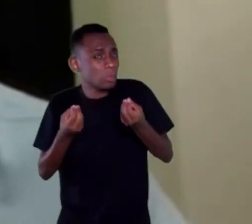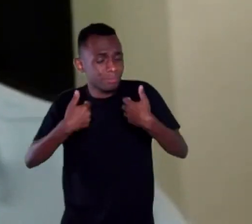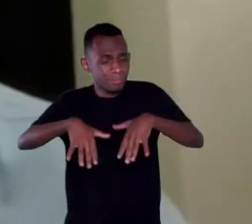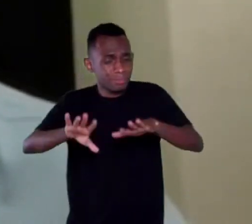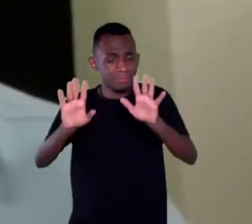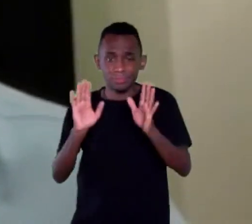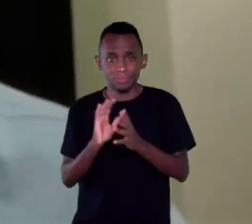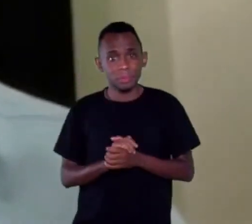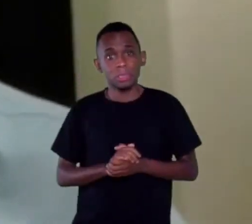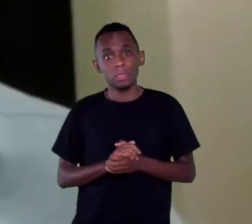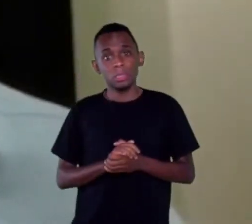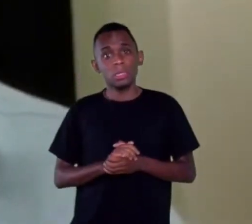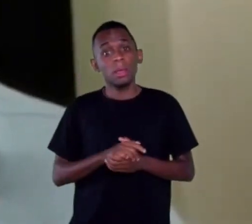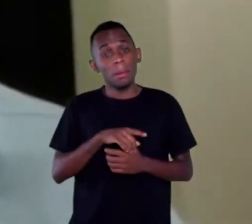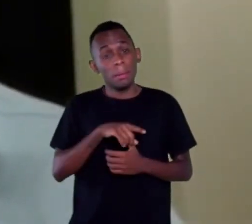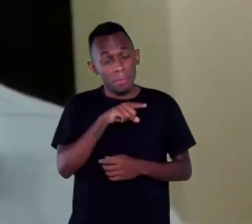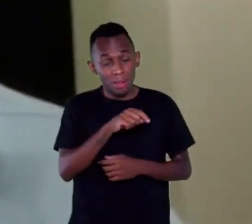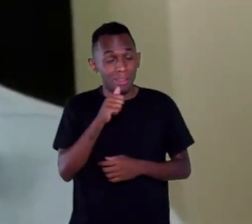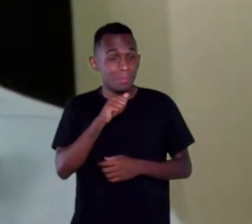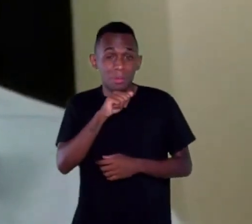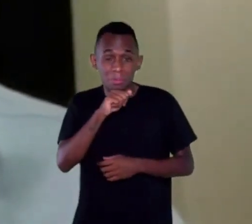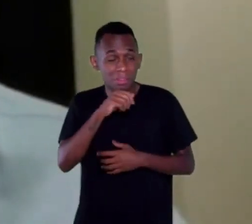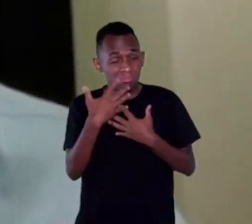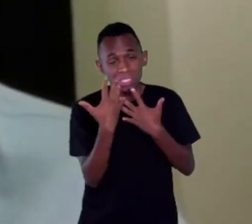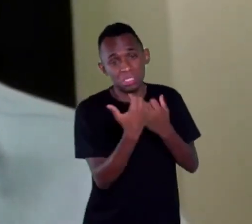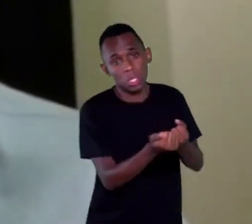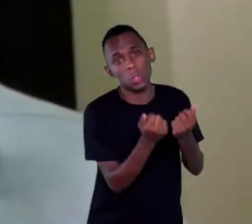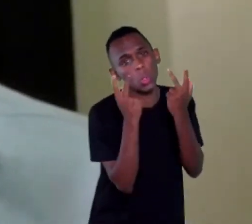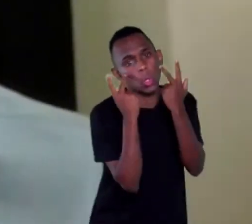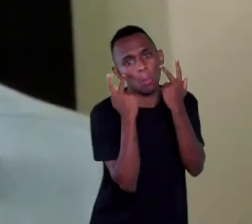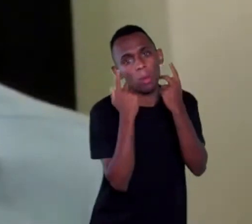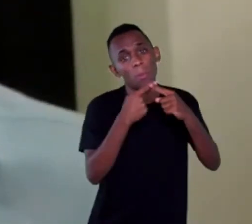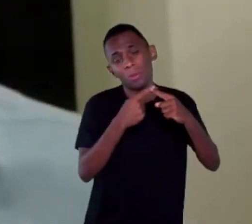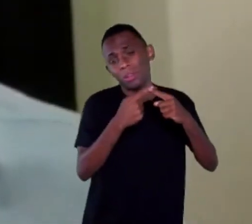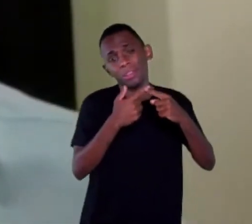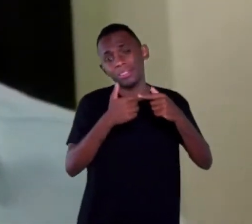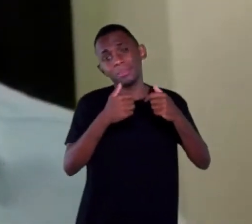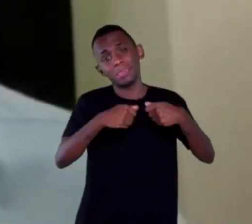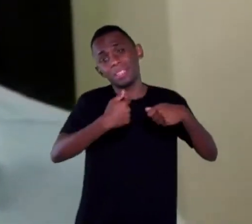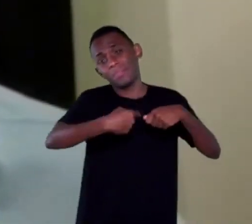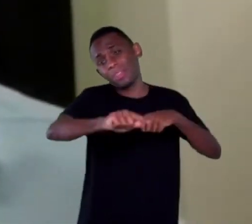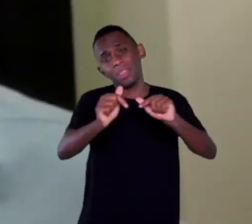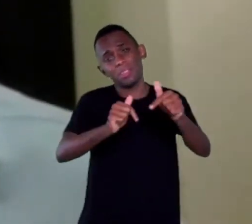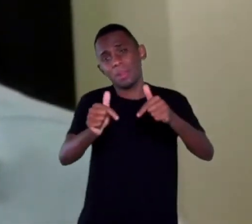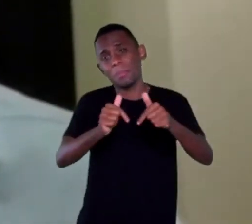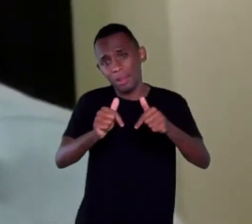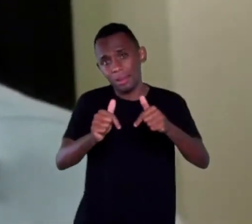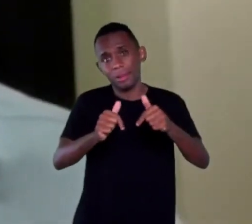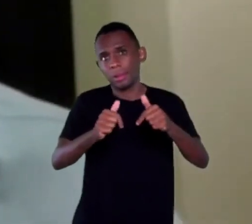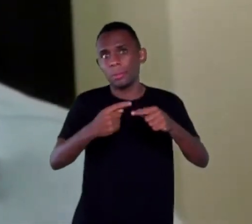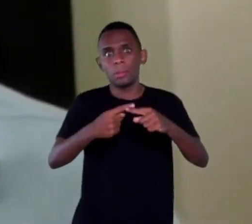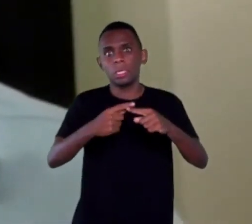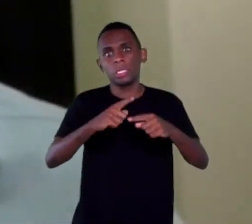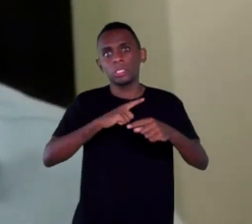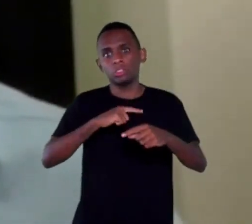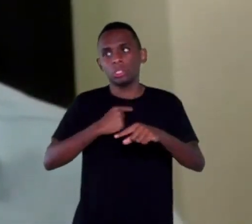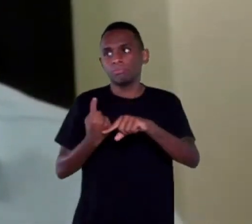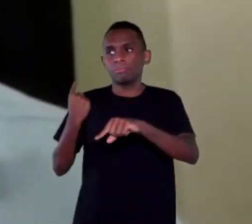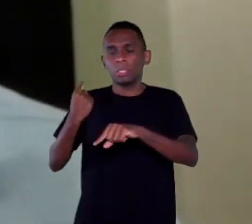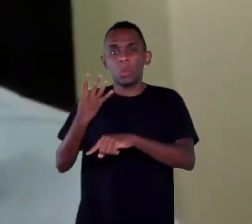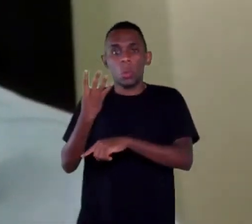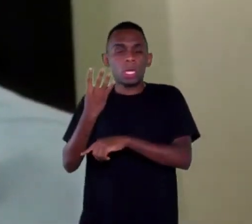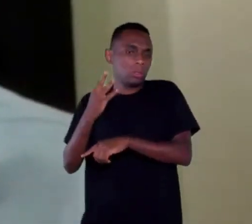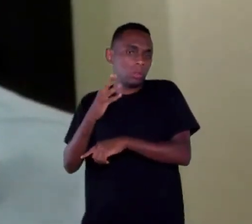acho que para ela foi mais isso, sabe? Tinha que trabalhar com 4 filhos, numa época tão